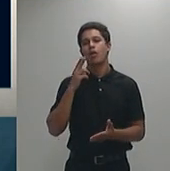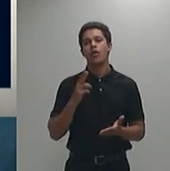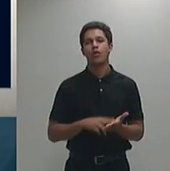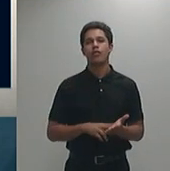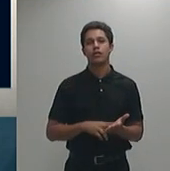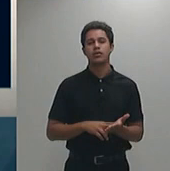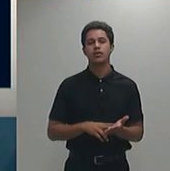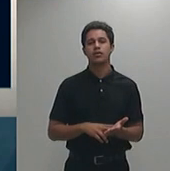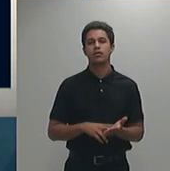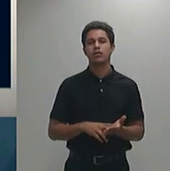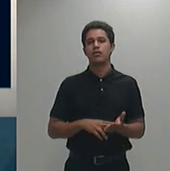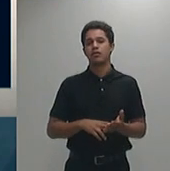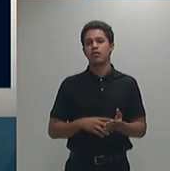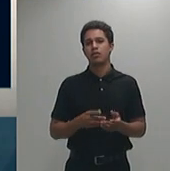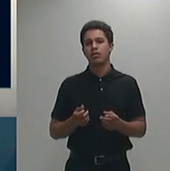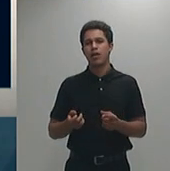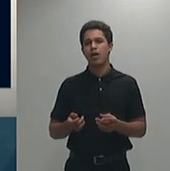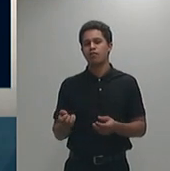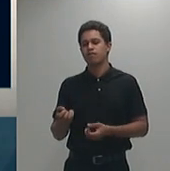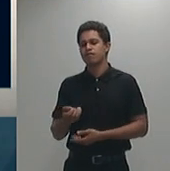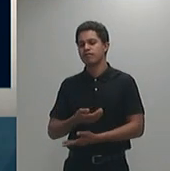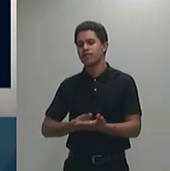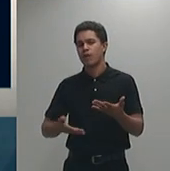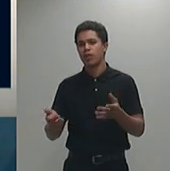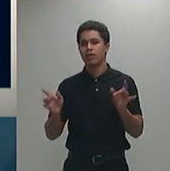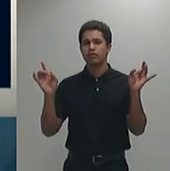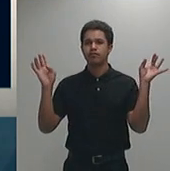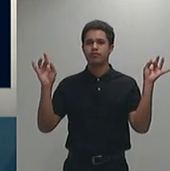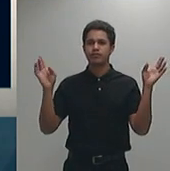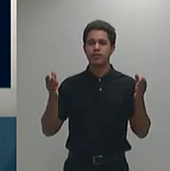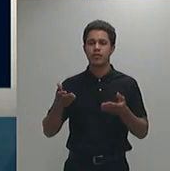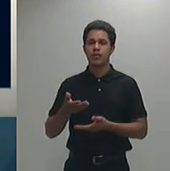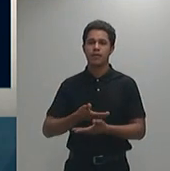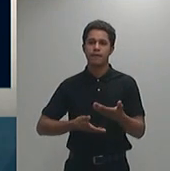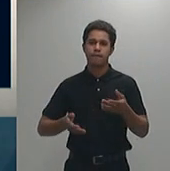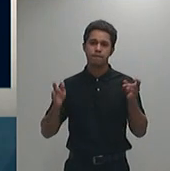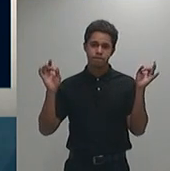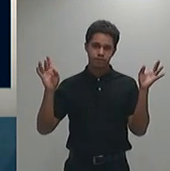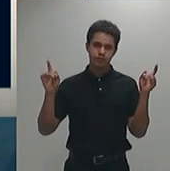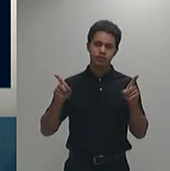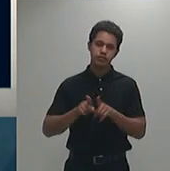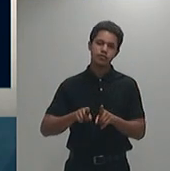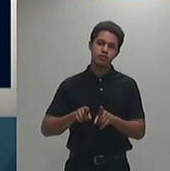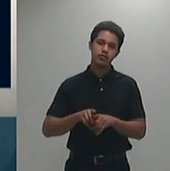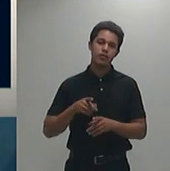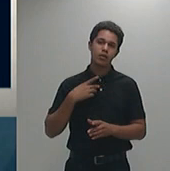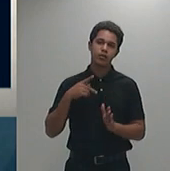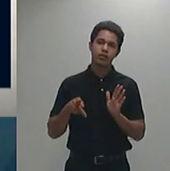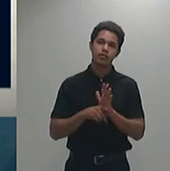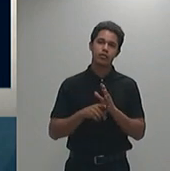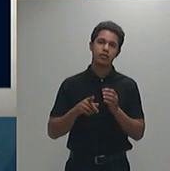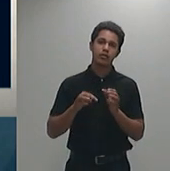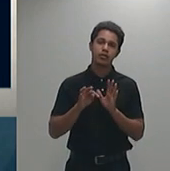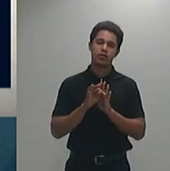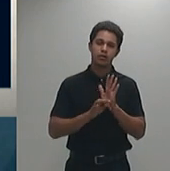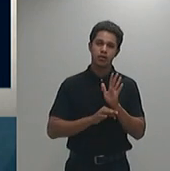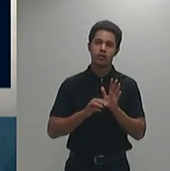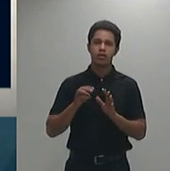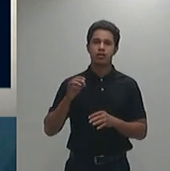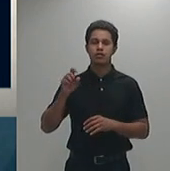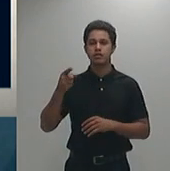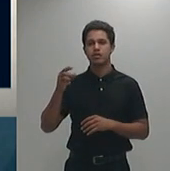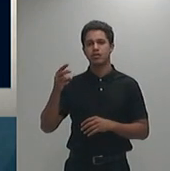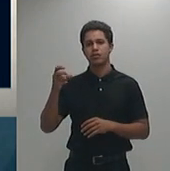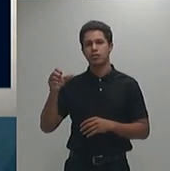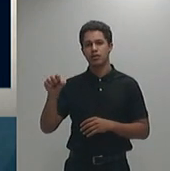colaboração premiada e do ar a ciência celebrado junto ao MPF nos termos do artigo 159 da linha 6404